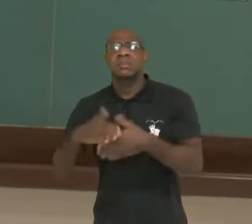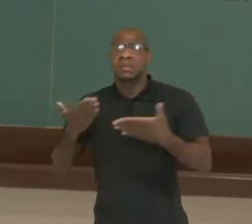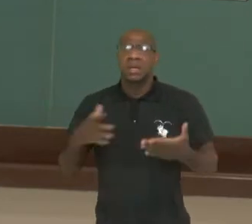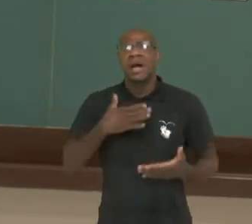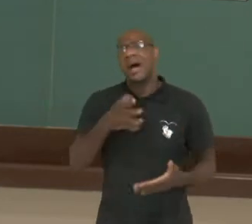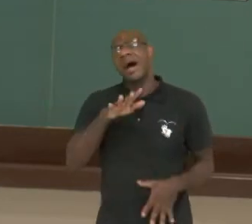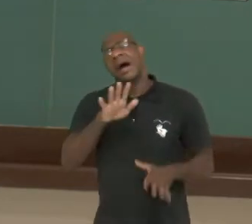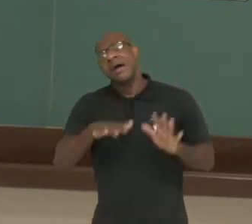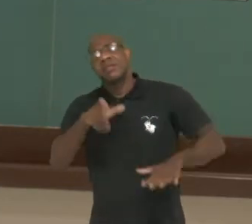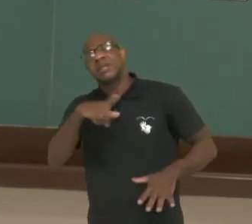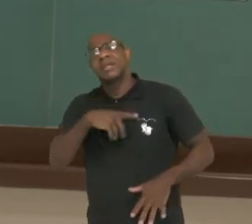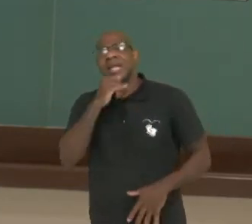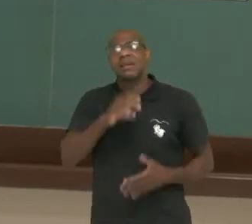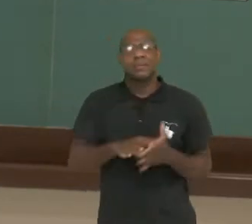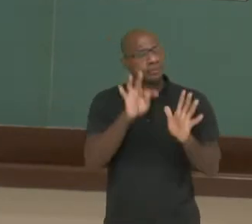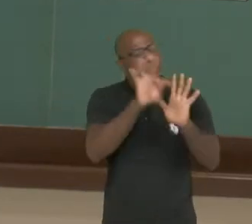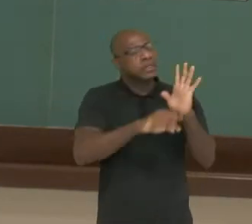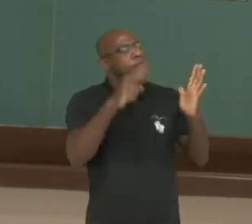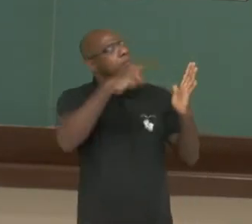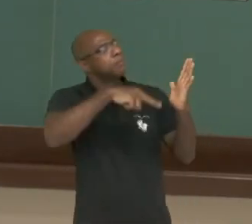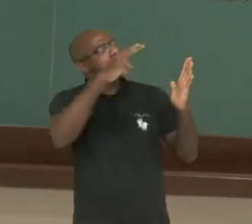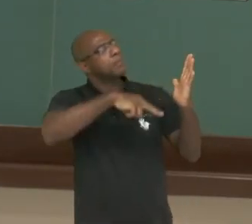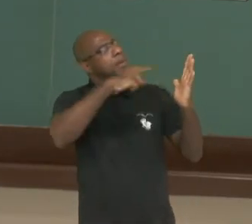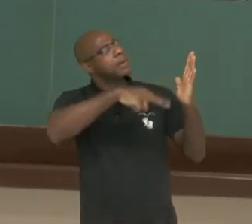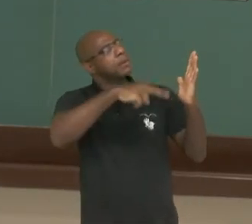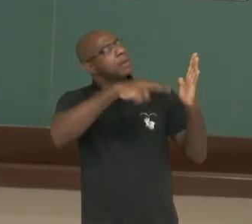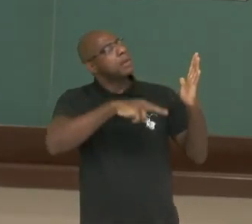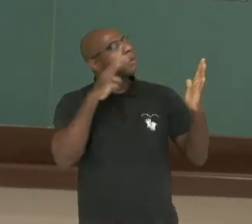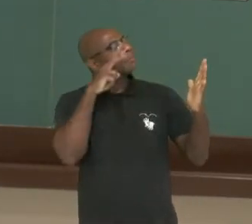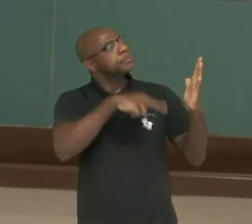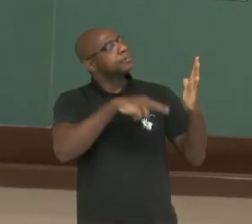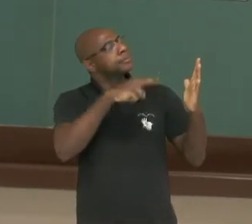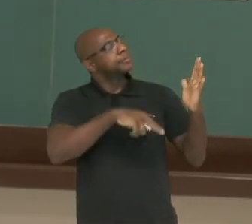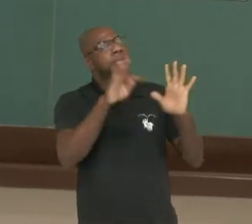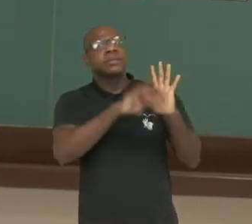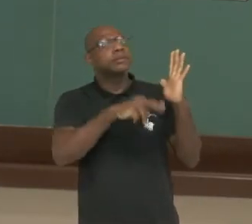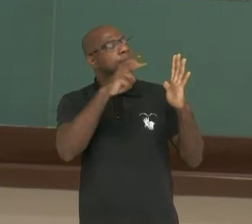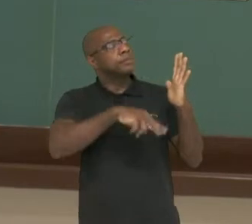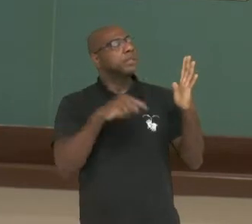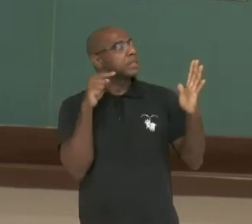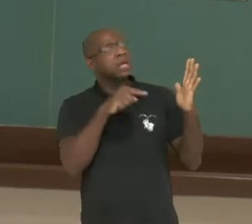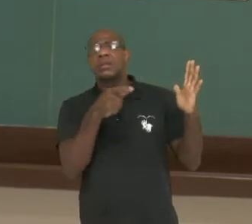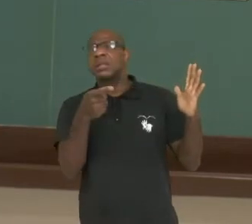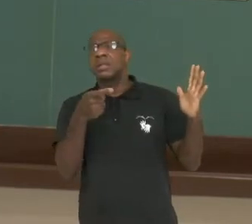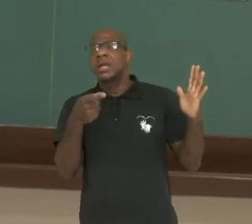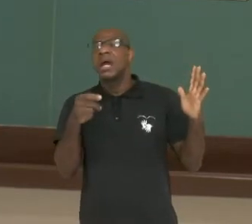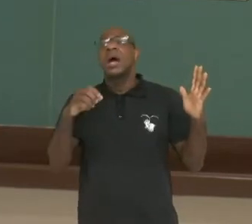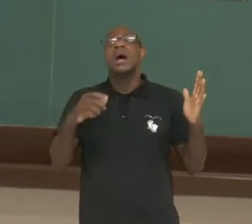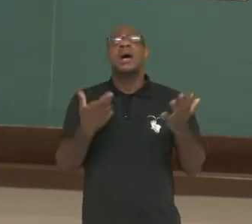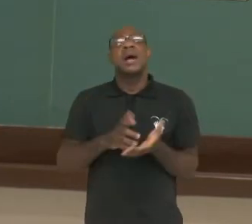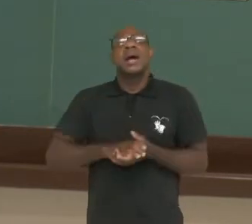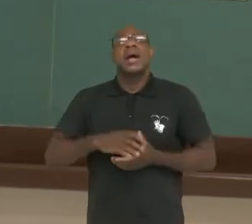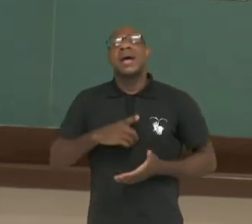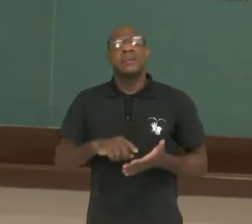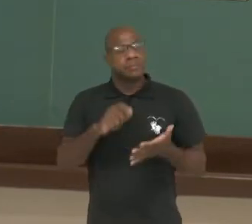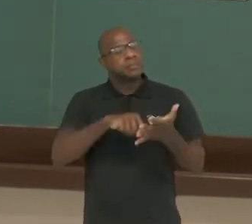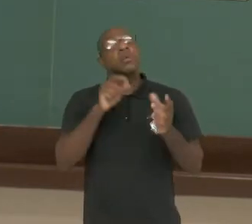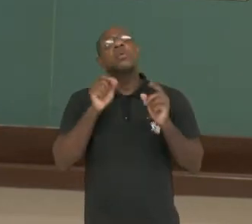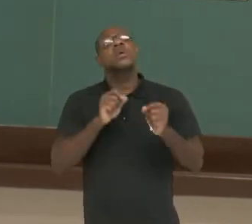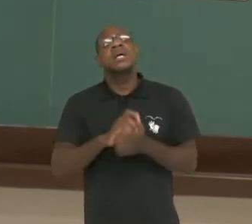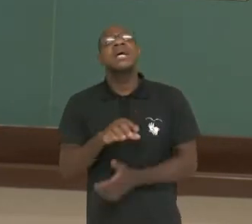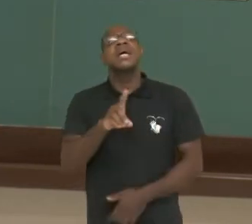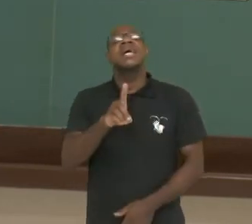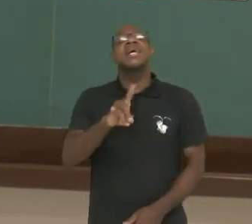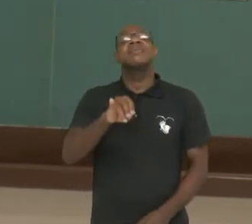enunciado solicita que vocês redijam um texto dissertativo ou argumentativo. Então, dissertativo é semelhante